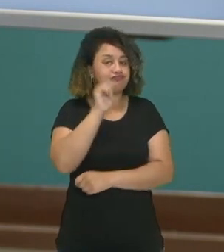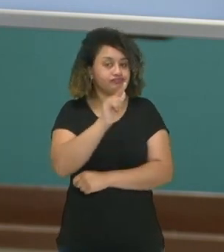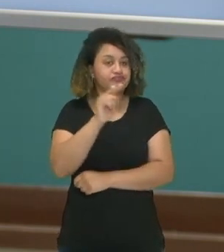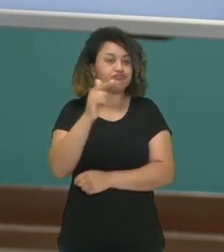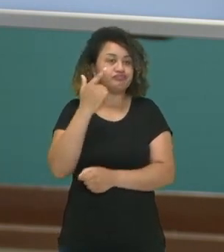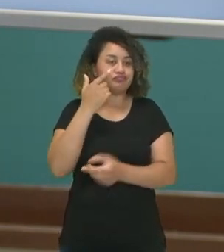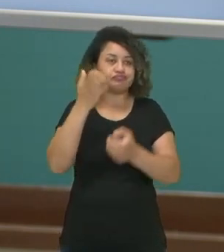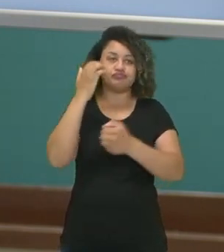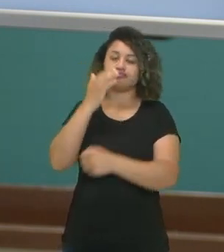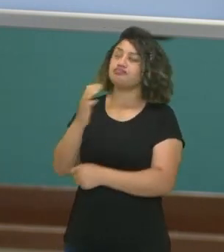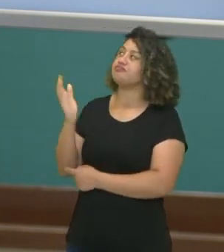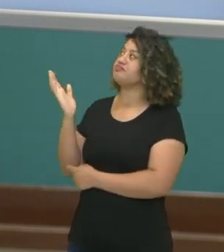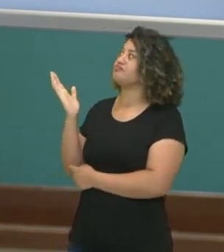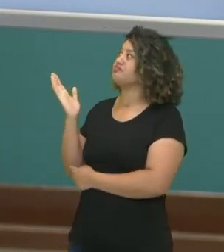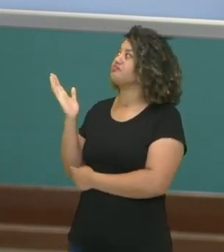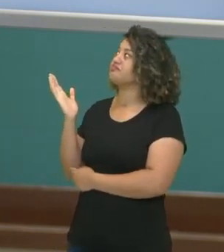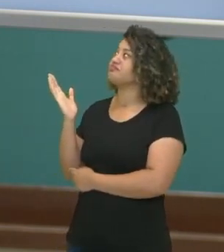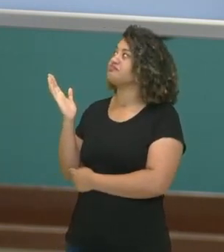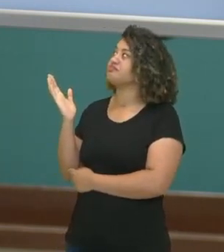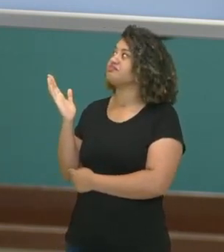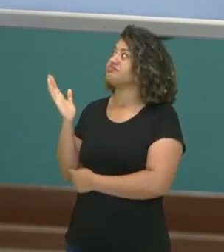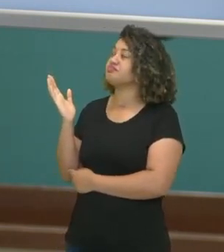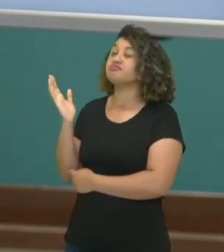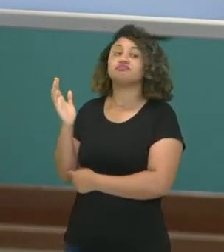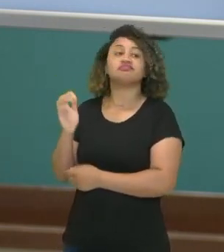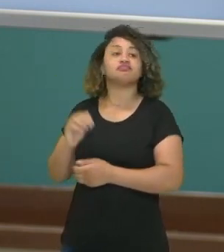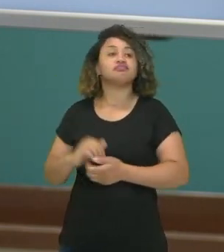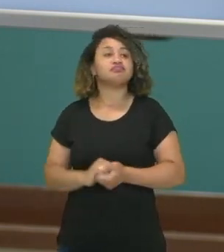405 quilômetros, ok?